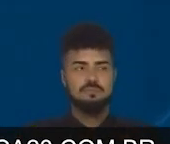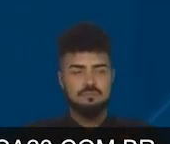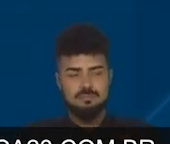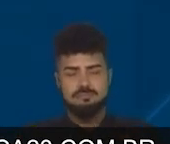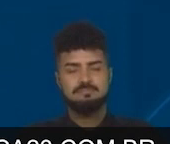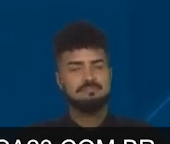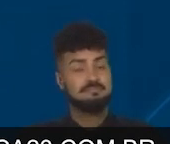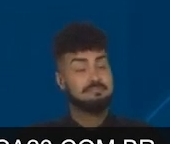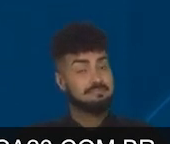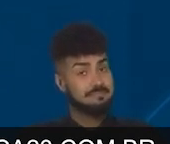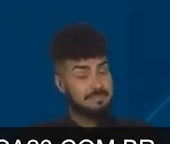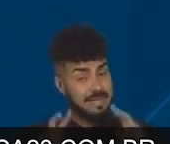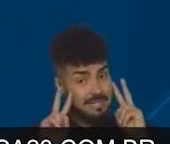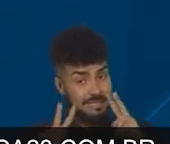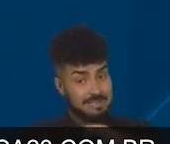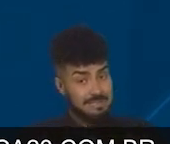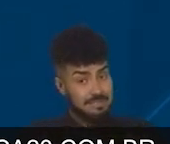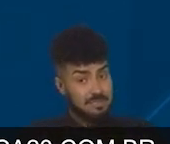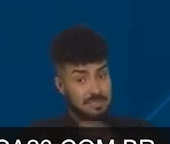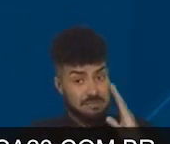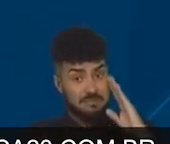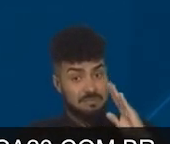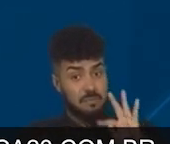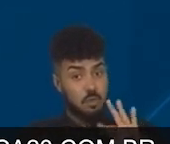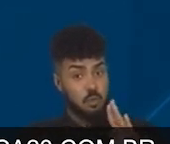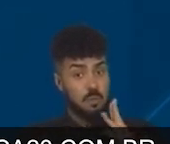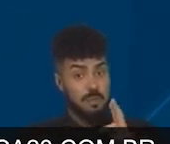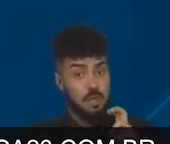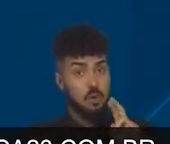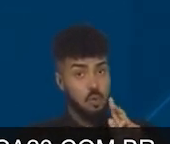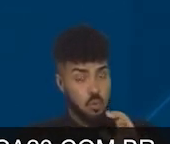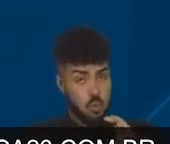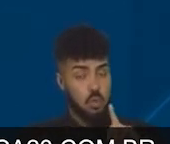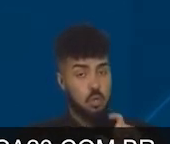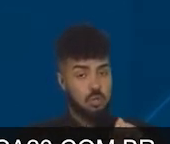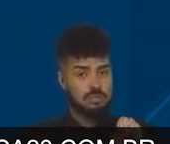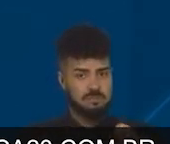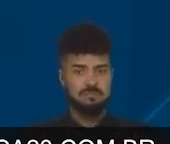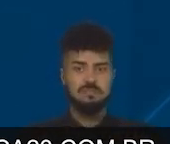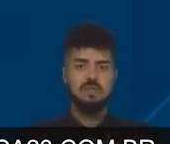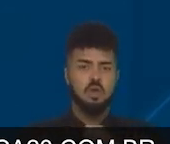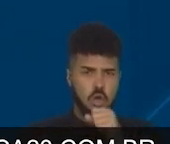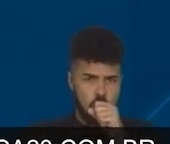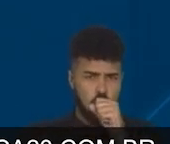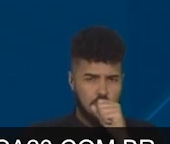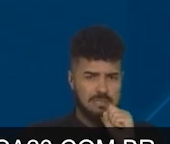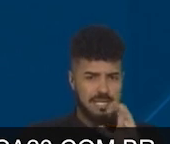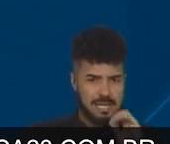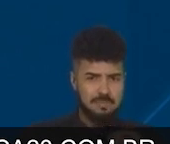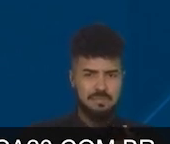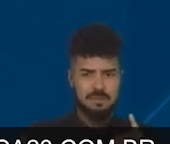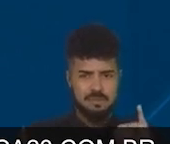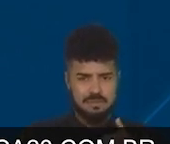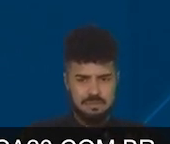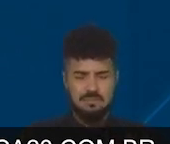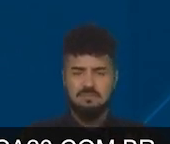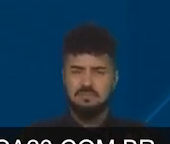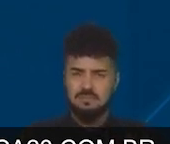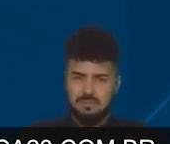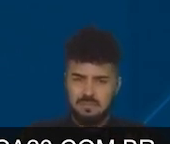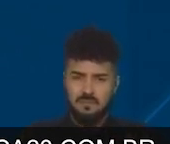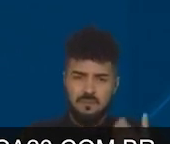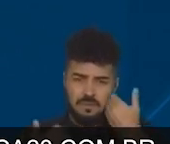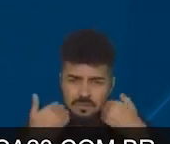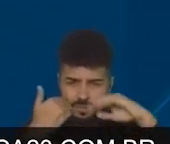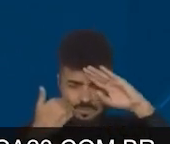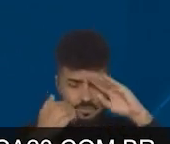ficar atento aos principais sinais da tuberculose, como tosse seca, emagrecimento,